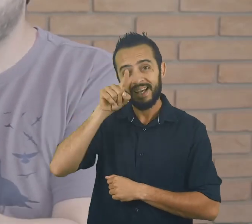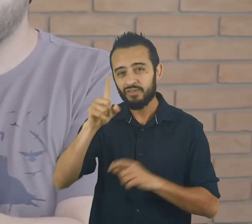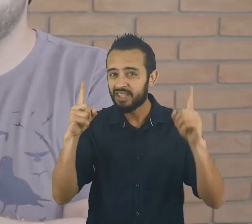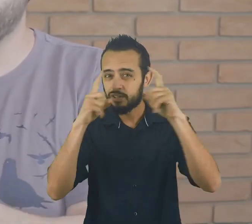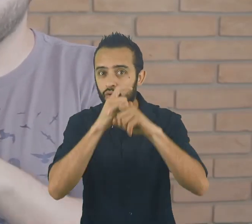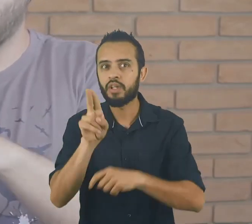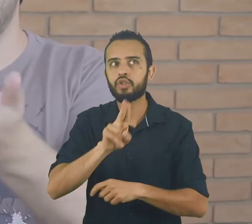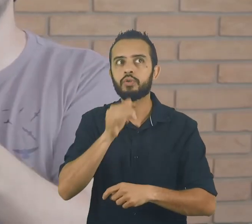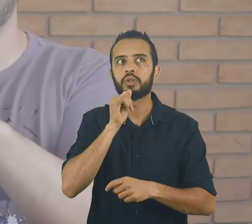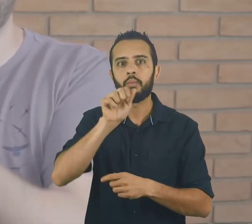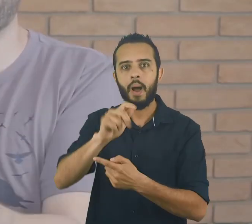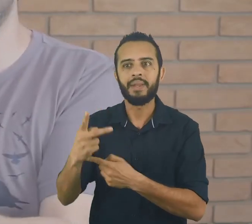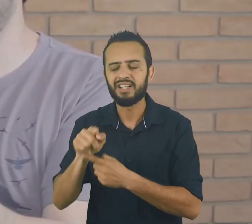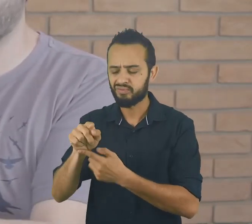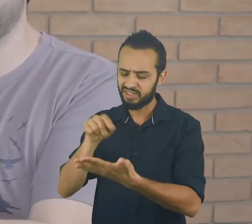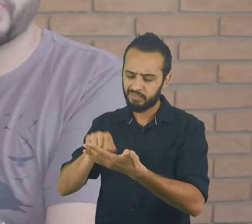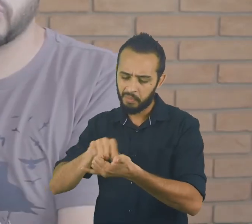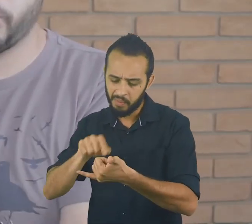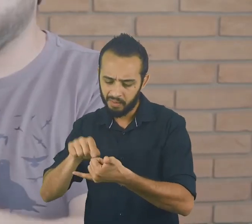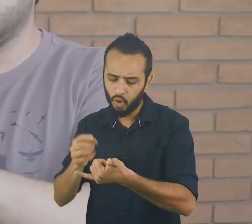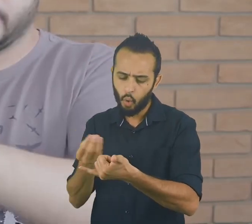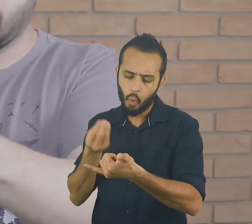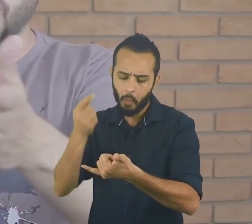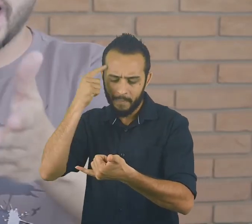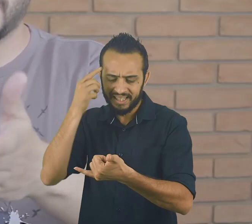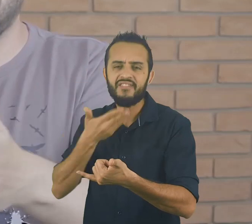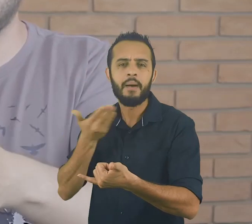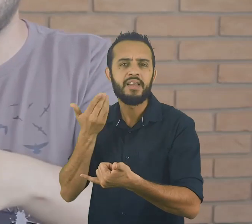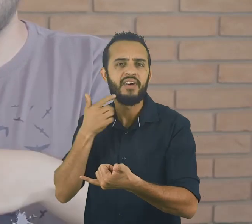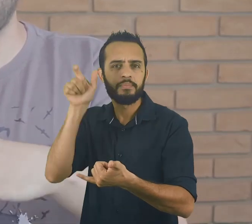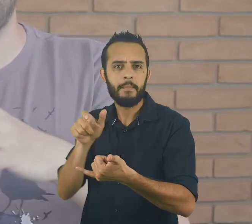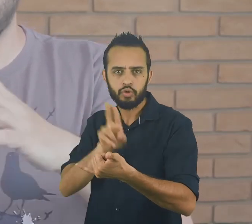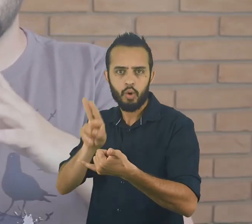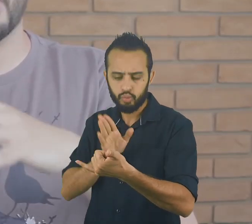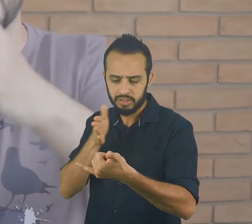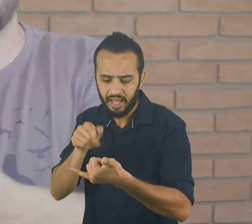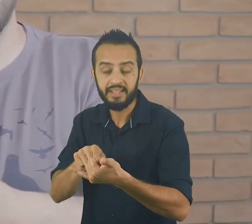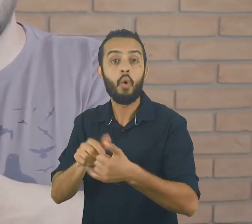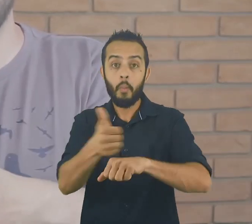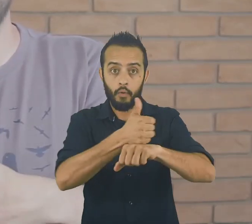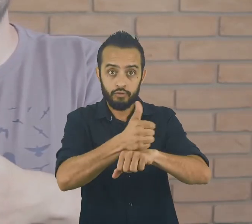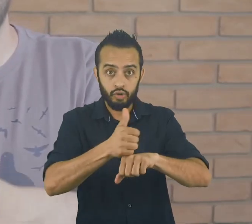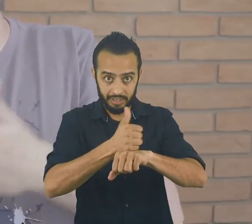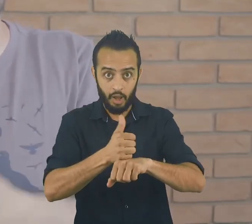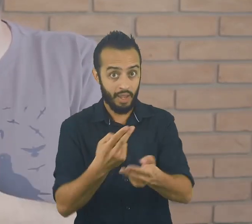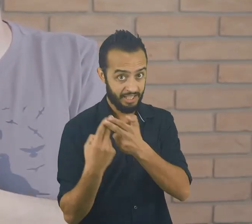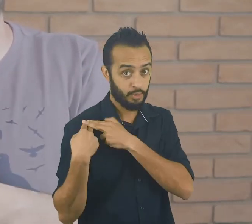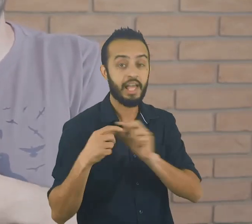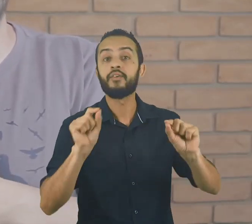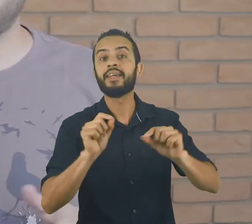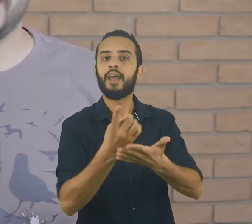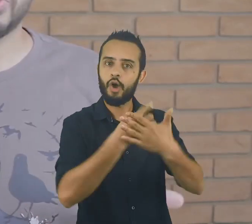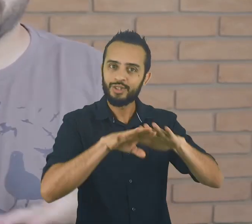um aplicativo que você fala, pô, eu não sei como é que faz para ficar mais fácil de alguém, sei lá, logar nele, que o profissional que cuida disso é o designer